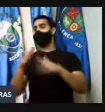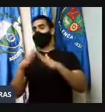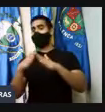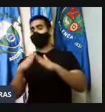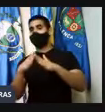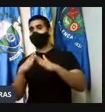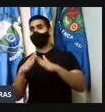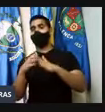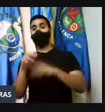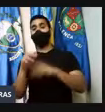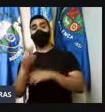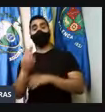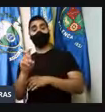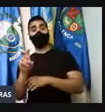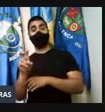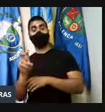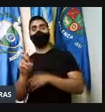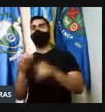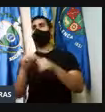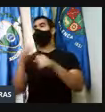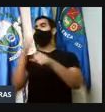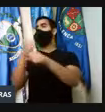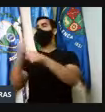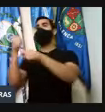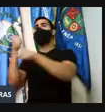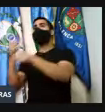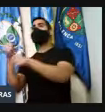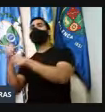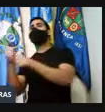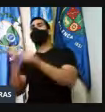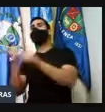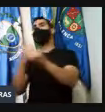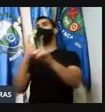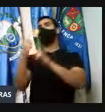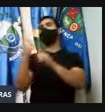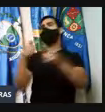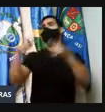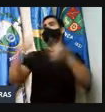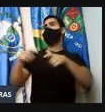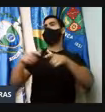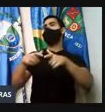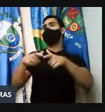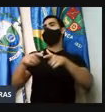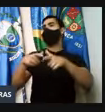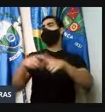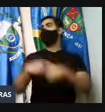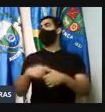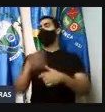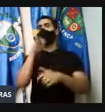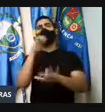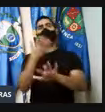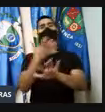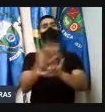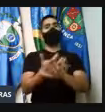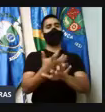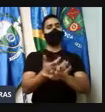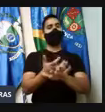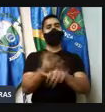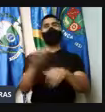e o restante em reforma de lugares, logadores públicos, praças